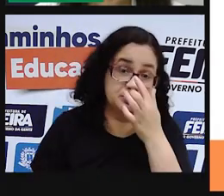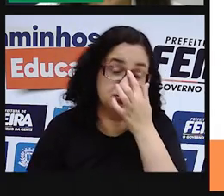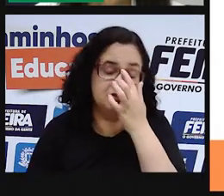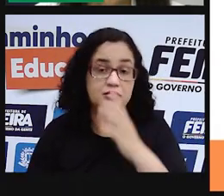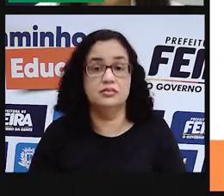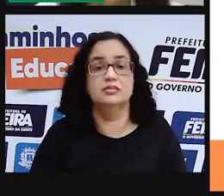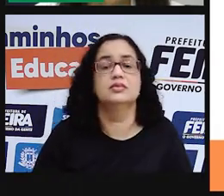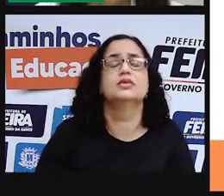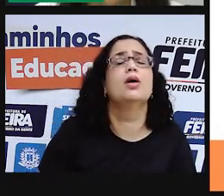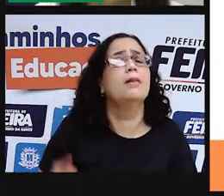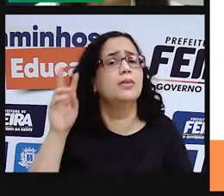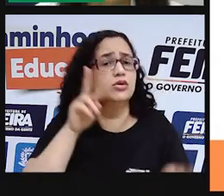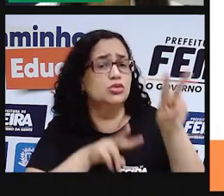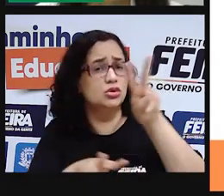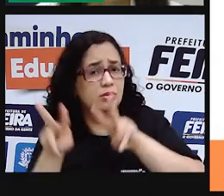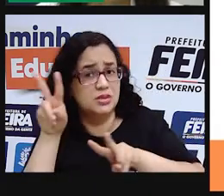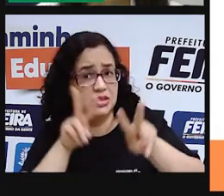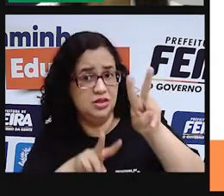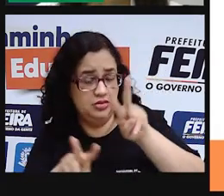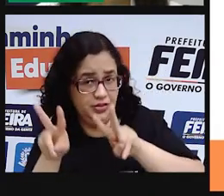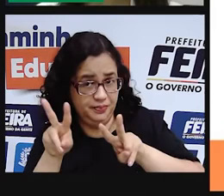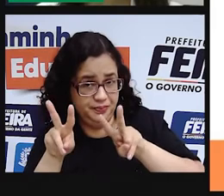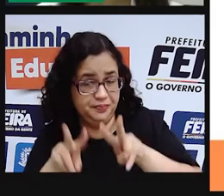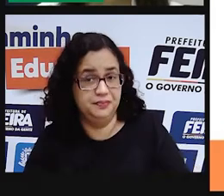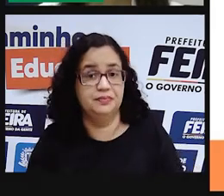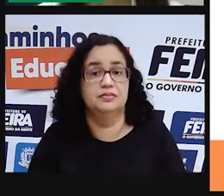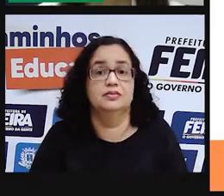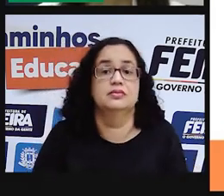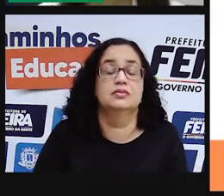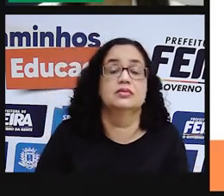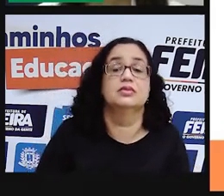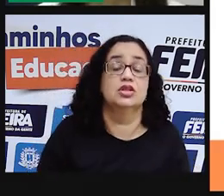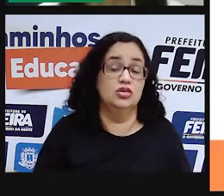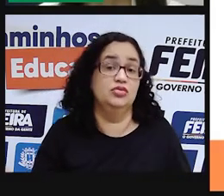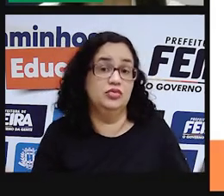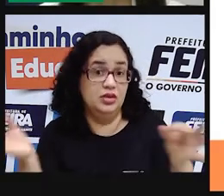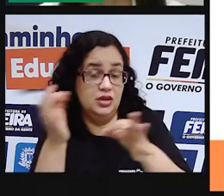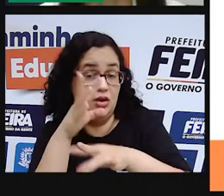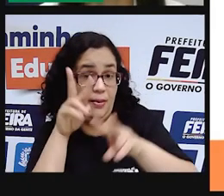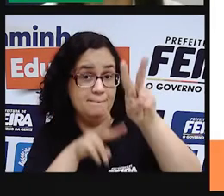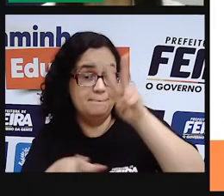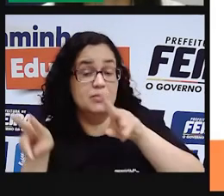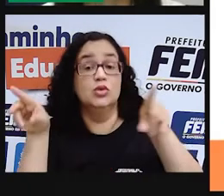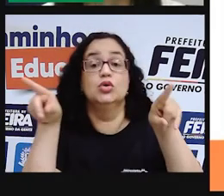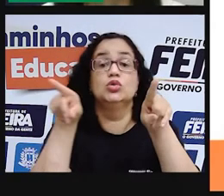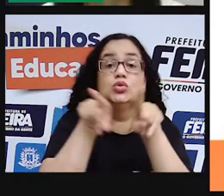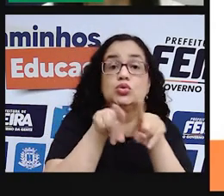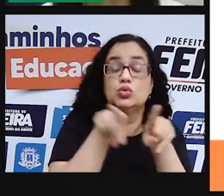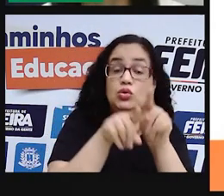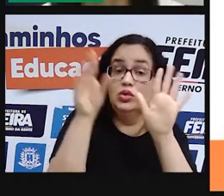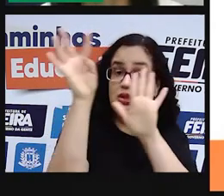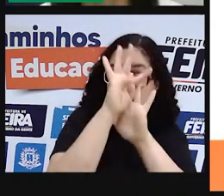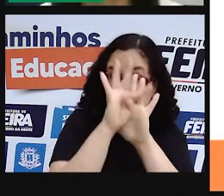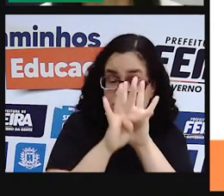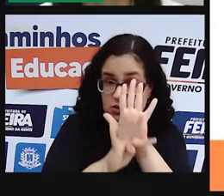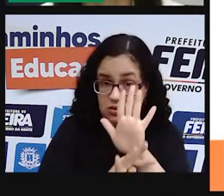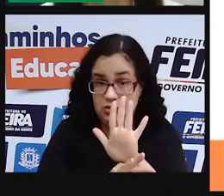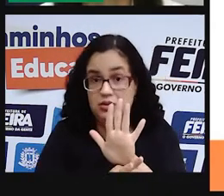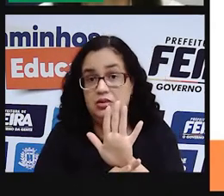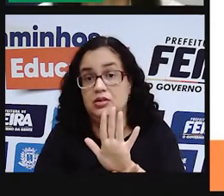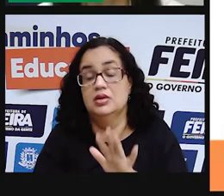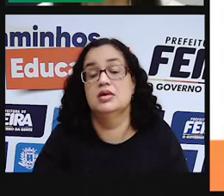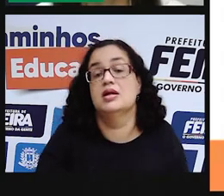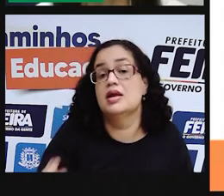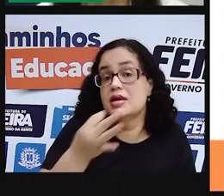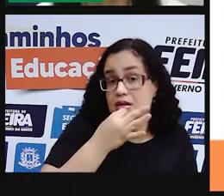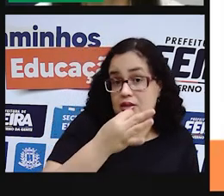O que que a gente pode observar aí, ó? Finalizando aí, observando também os outros trechos trazidos na